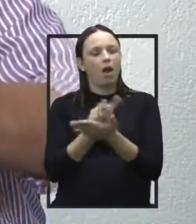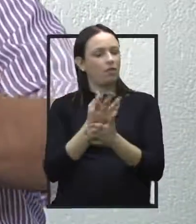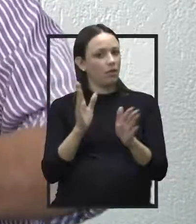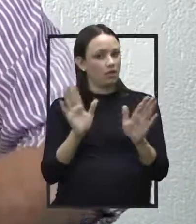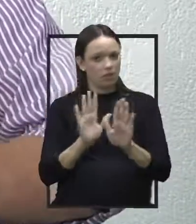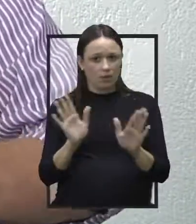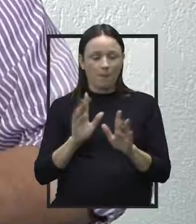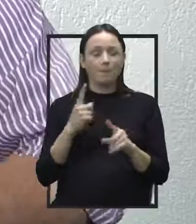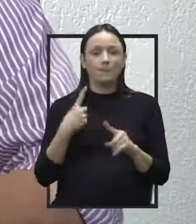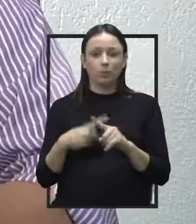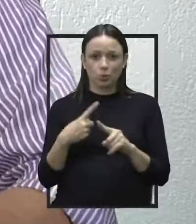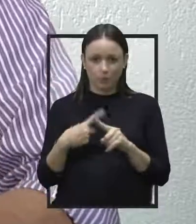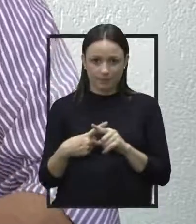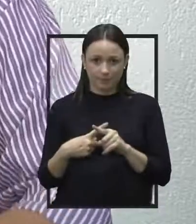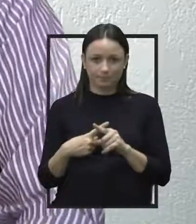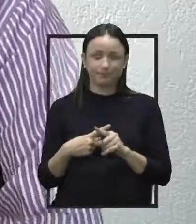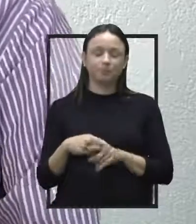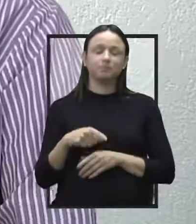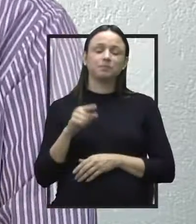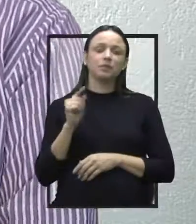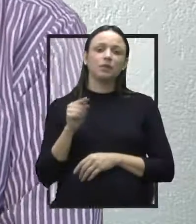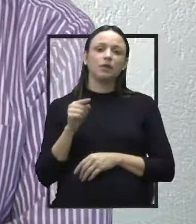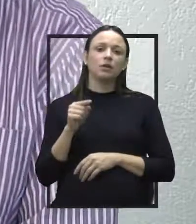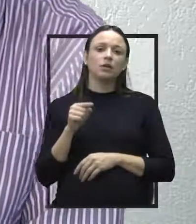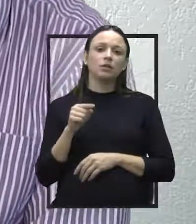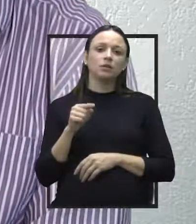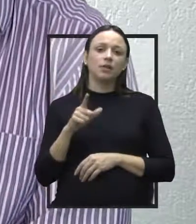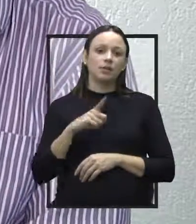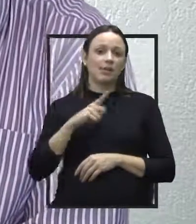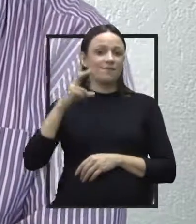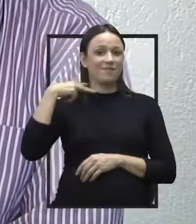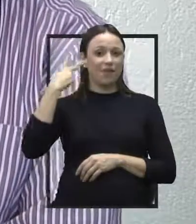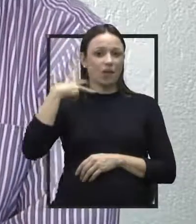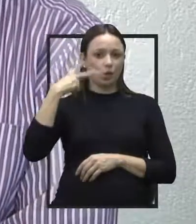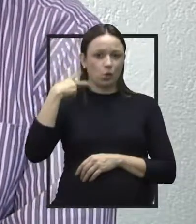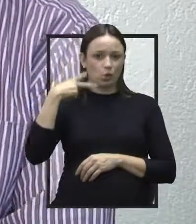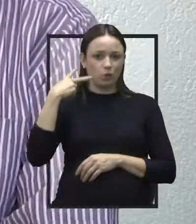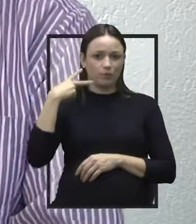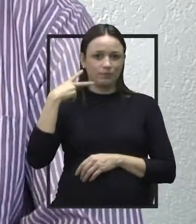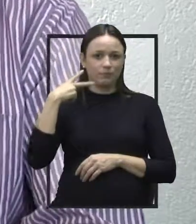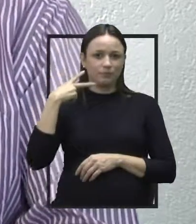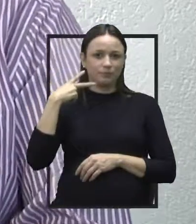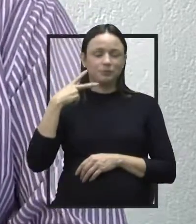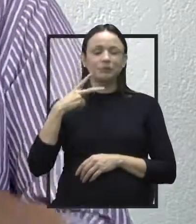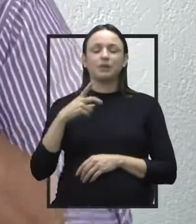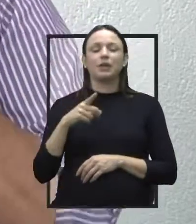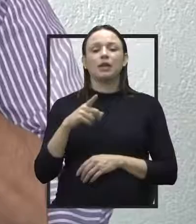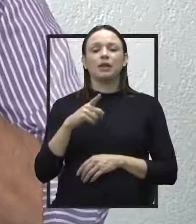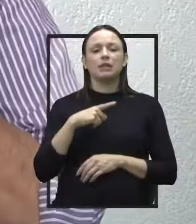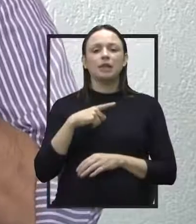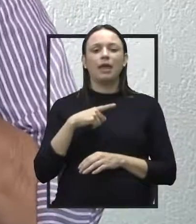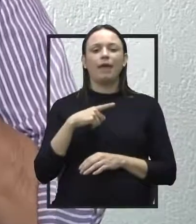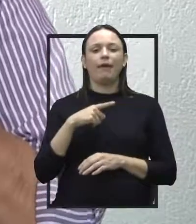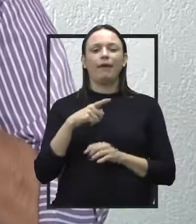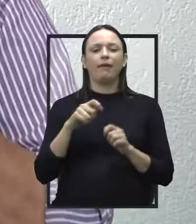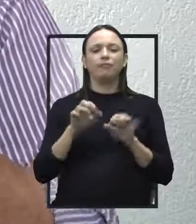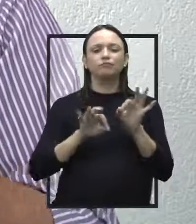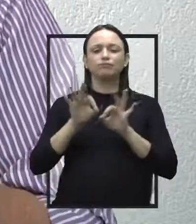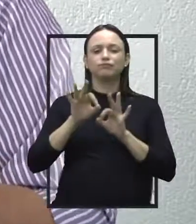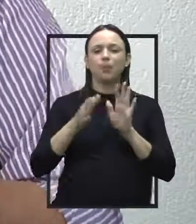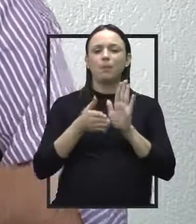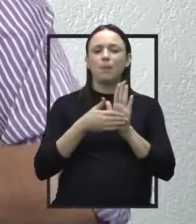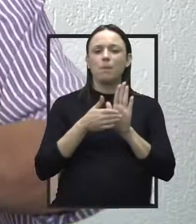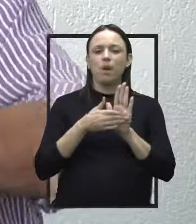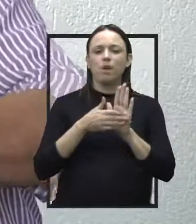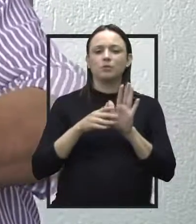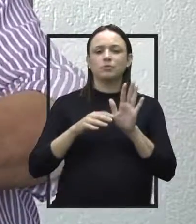nos assistem. Por quê? Porque tem vereadores que estão propondo alguns projetos